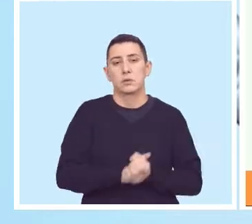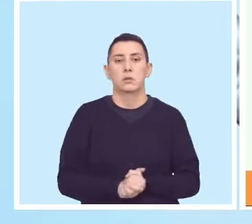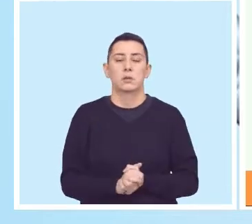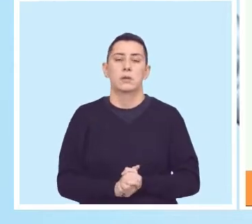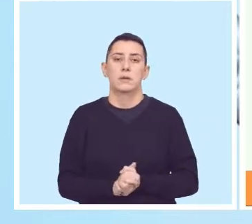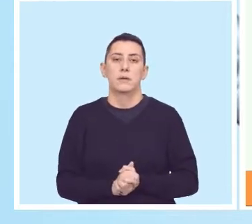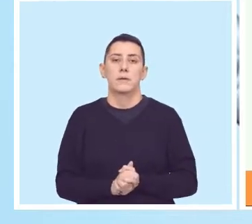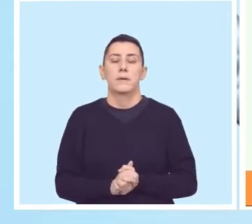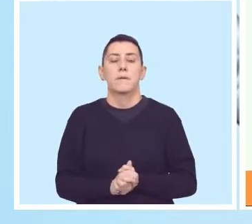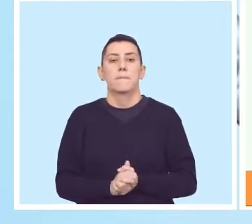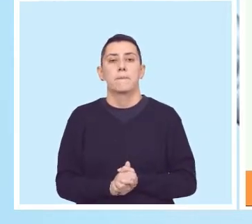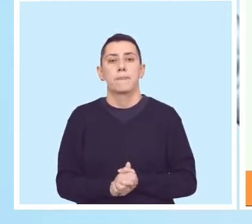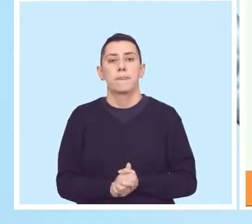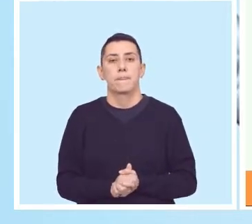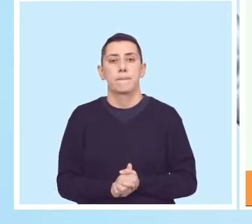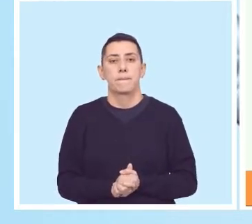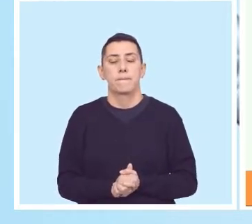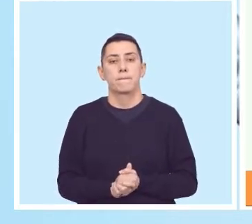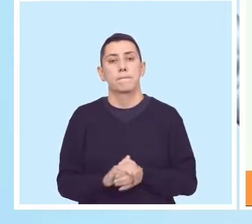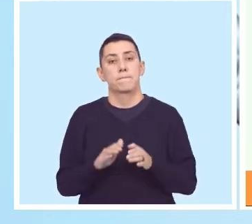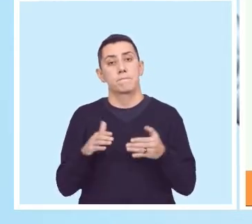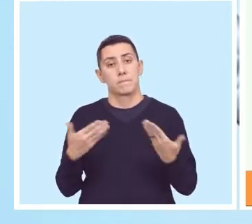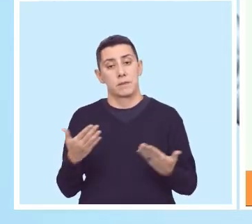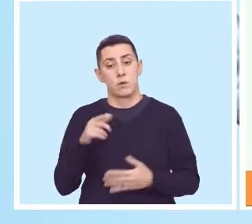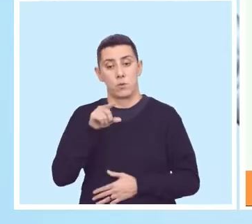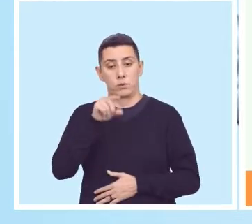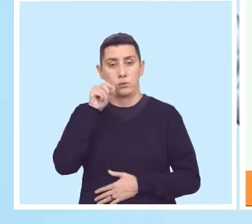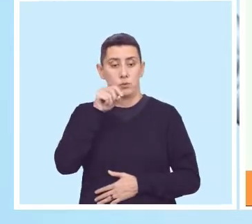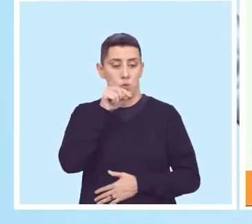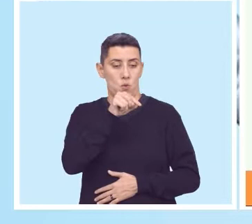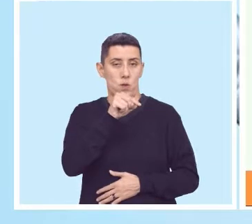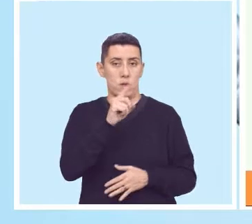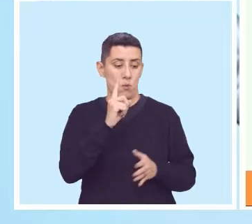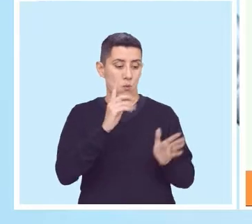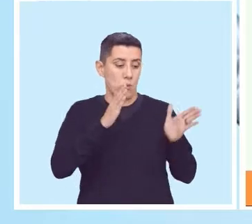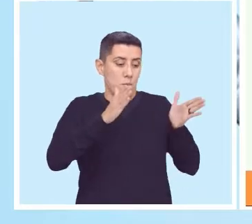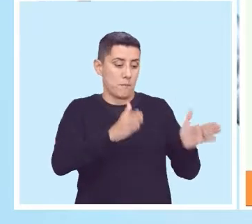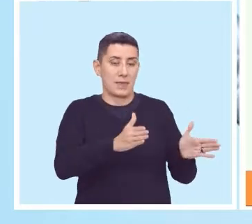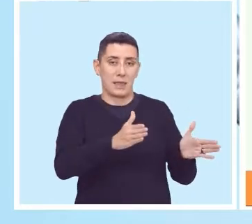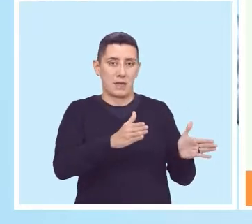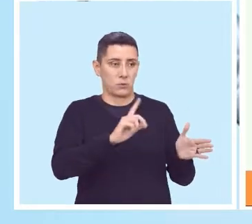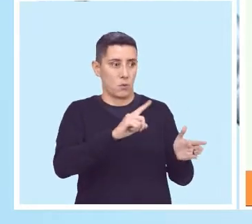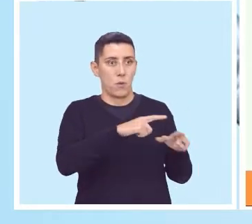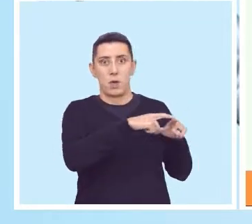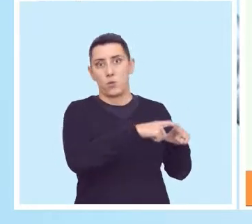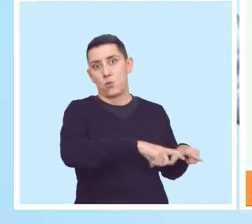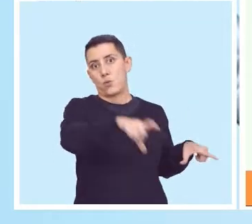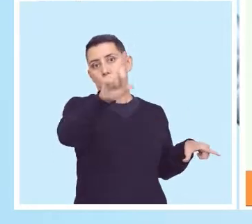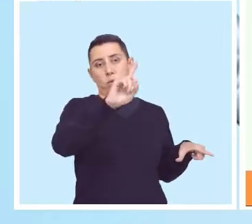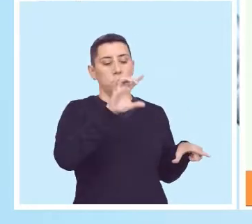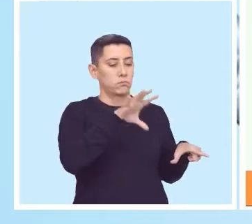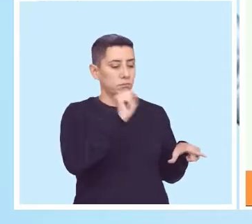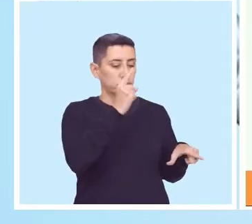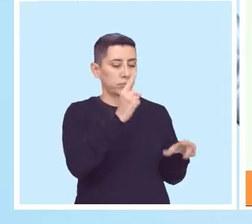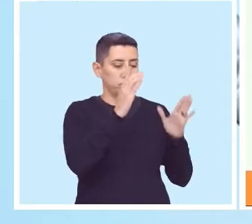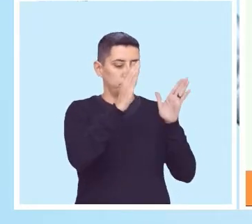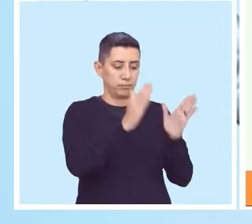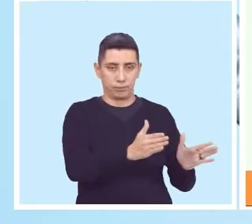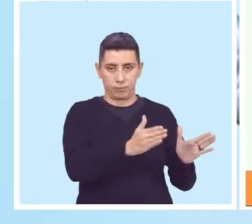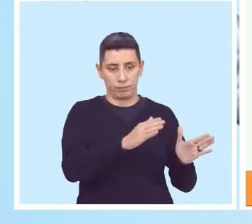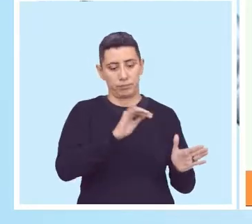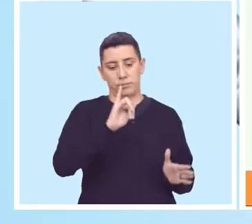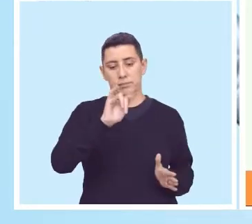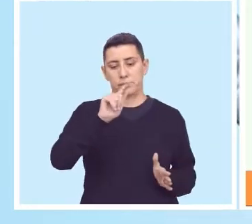rio Tietê. Então, nós escolhemos ali um determinado trecho desse rio, desse Igarapé. O nome dele aqui